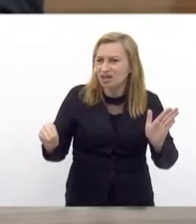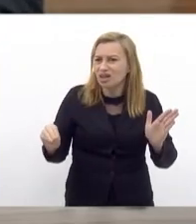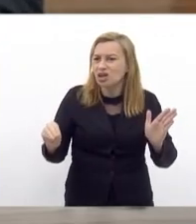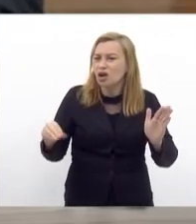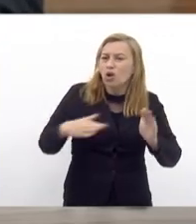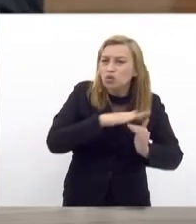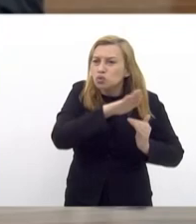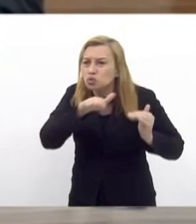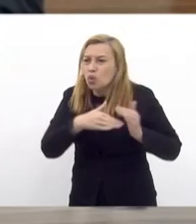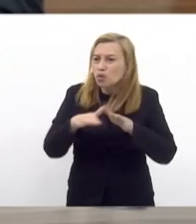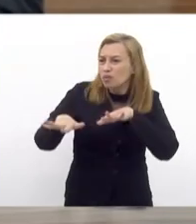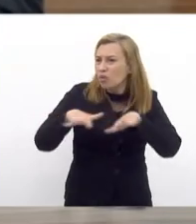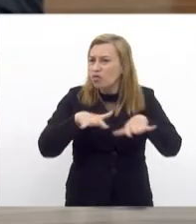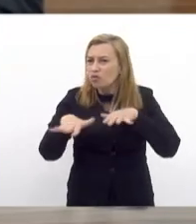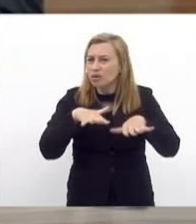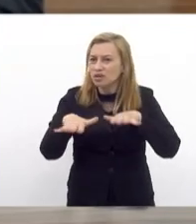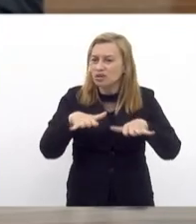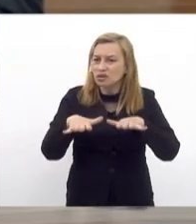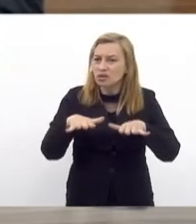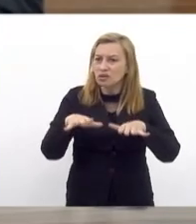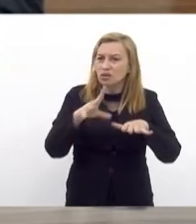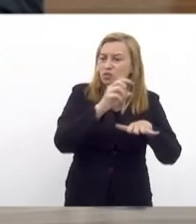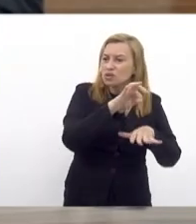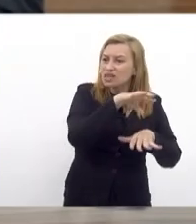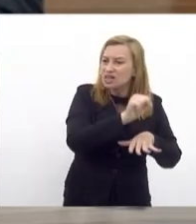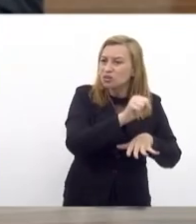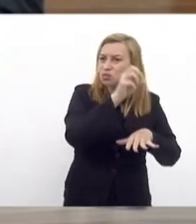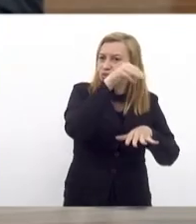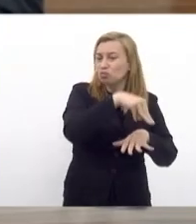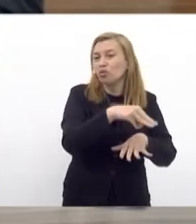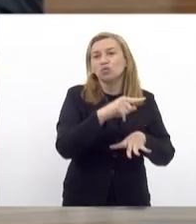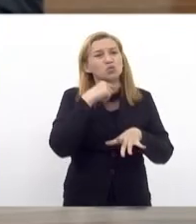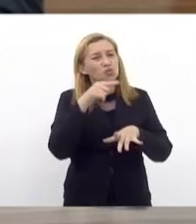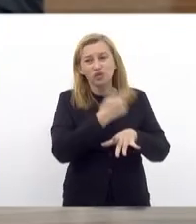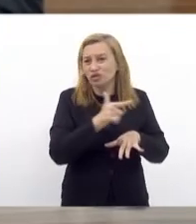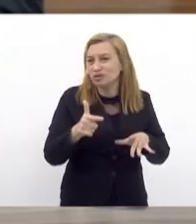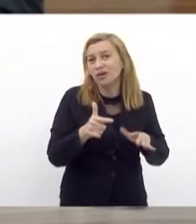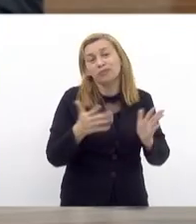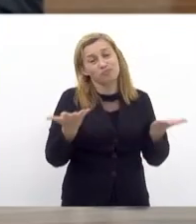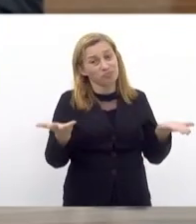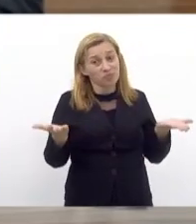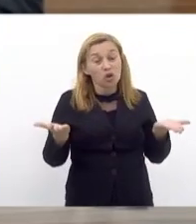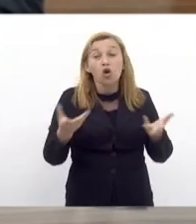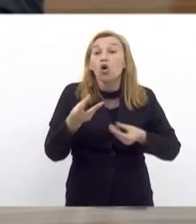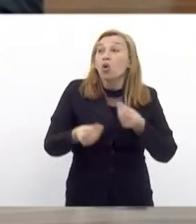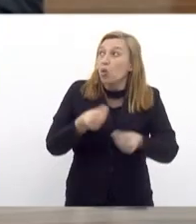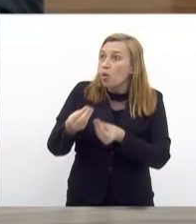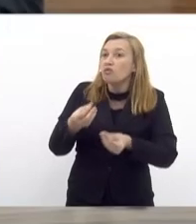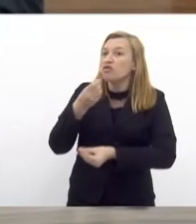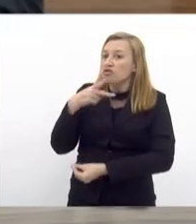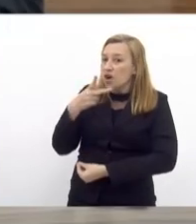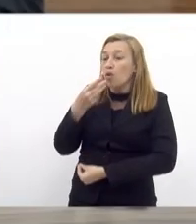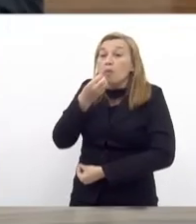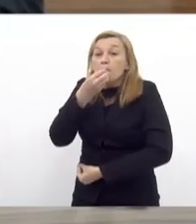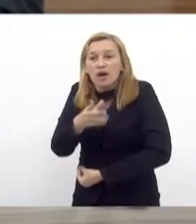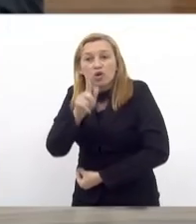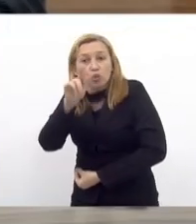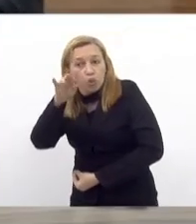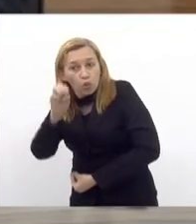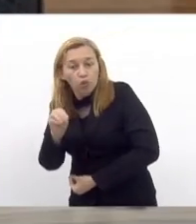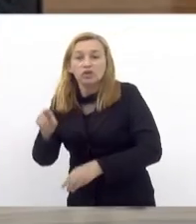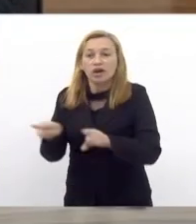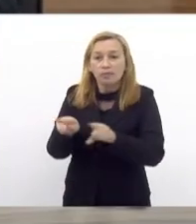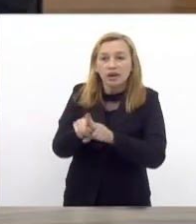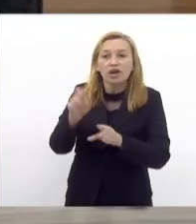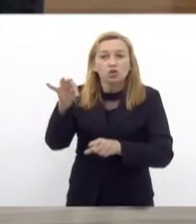toda a movimentação para o Santos Dumont, eu não tenho dúvida. Talvez, como disse bem o Hugo e Gustavo, a gente